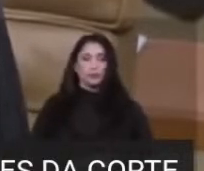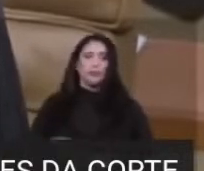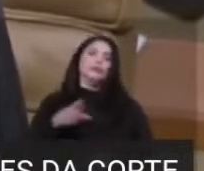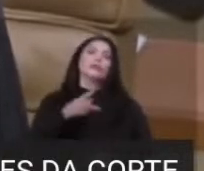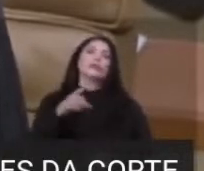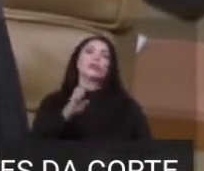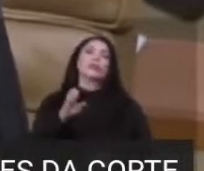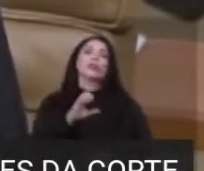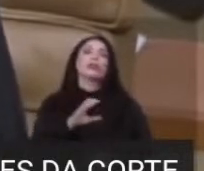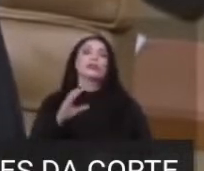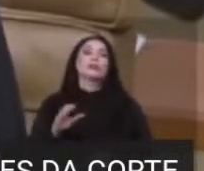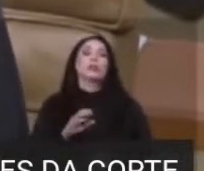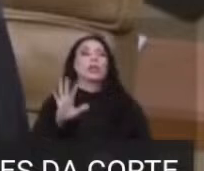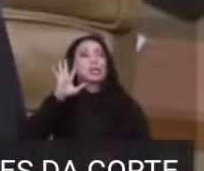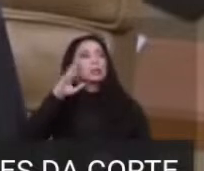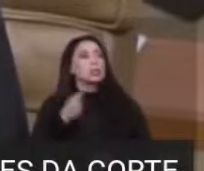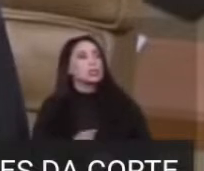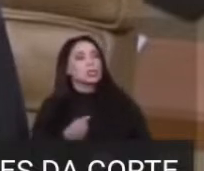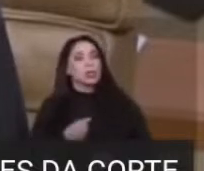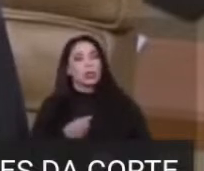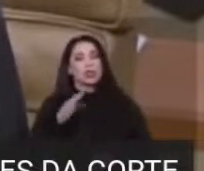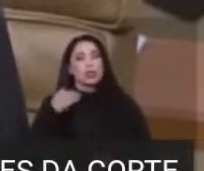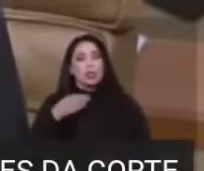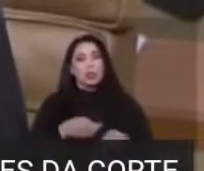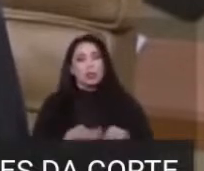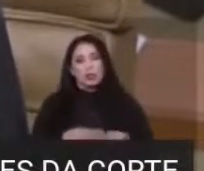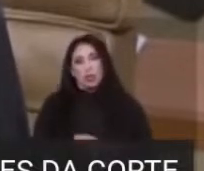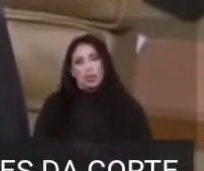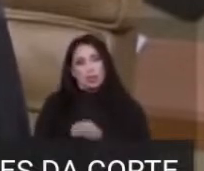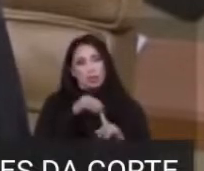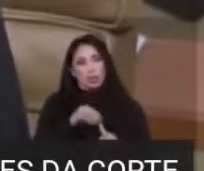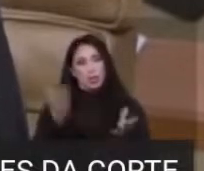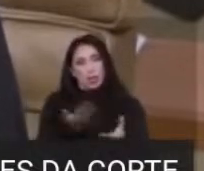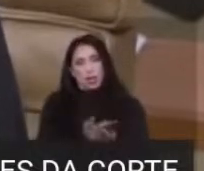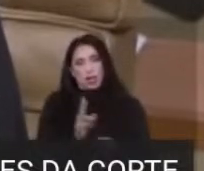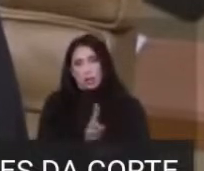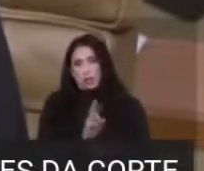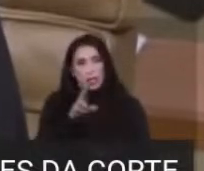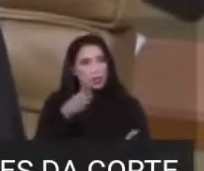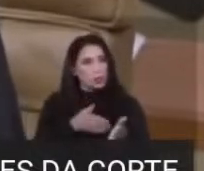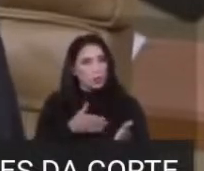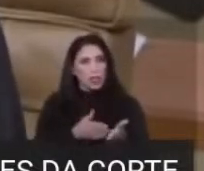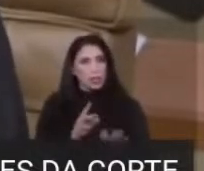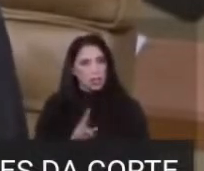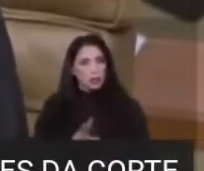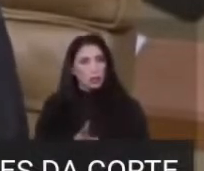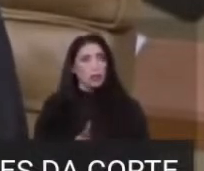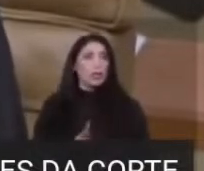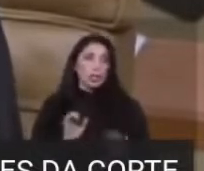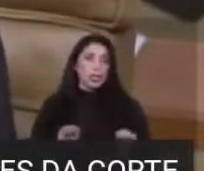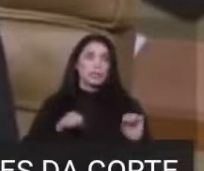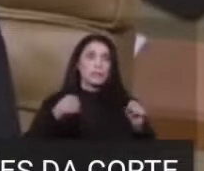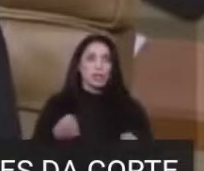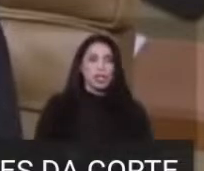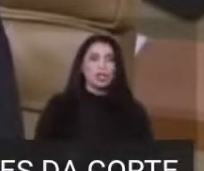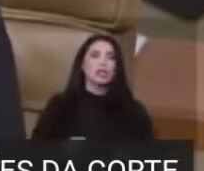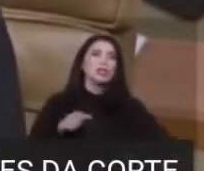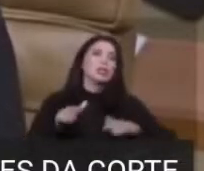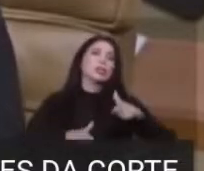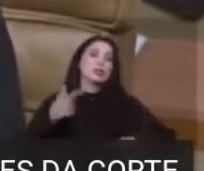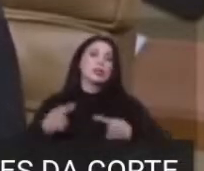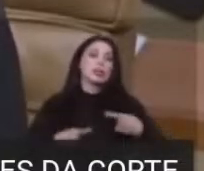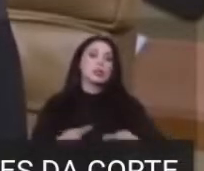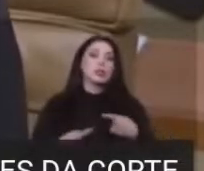Curiosamente, a PEC não impede decisões monocráticas em habeas corpus ou inquéritos originários. Mecanismo muitas vezes utilizado pela defesa de agentes políticos